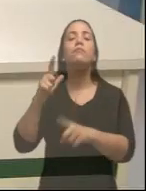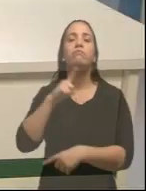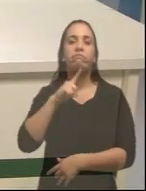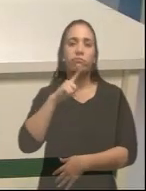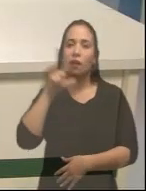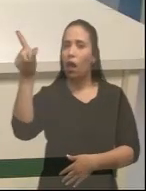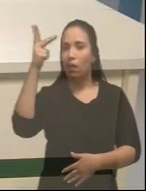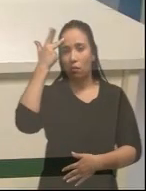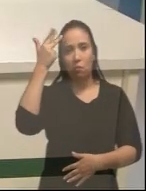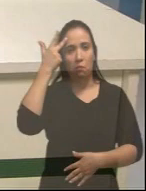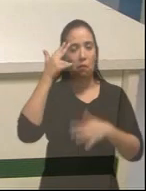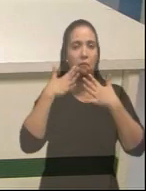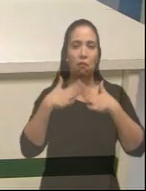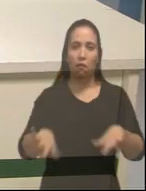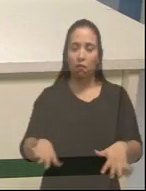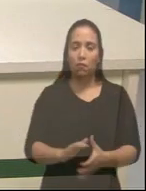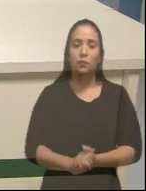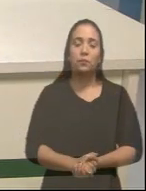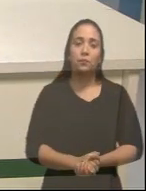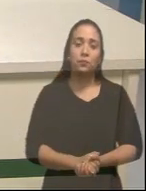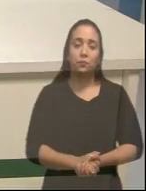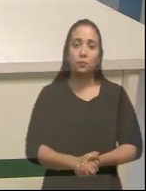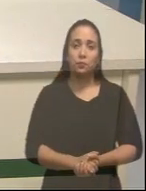é importante,